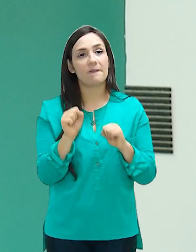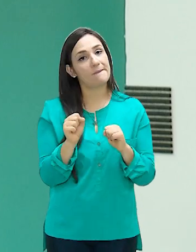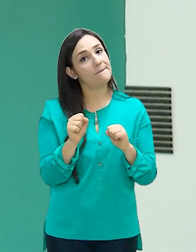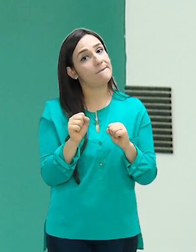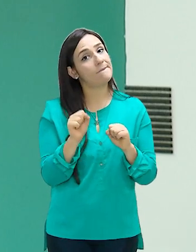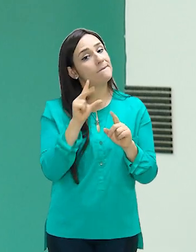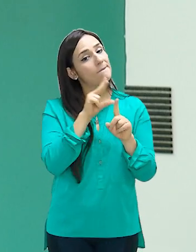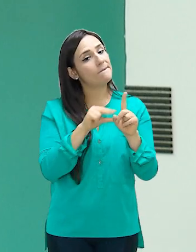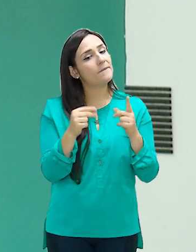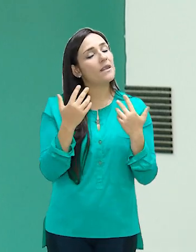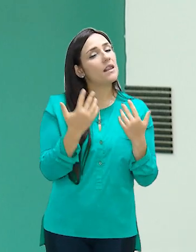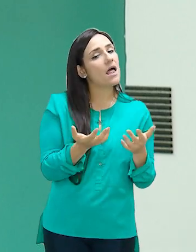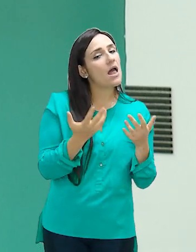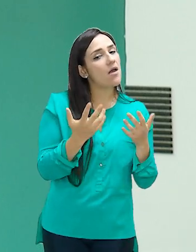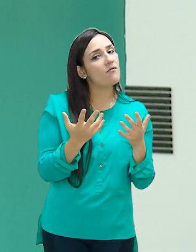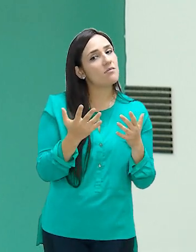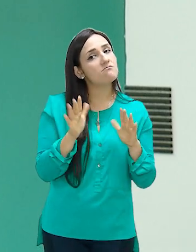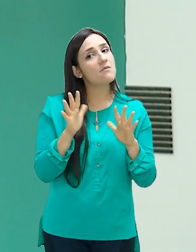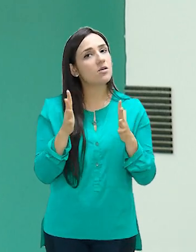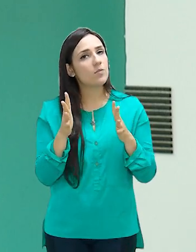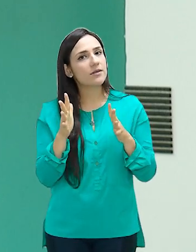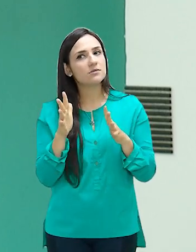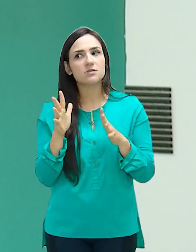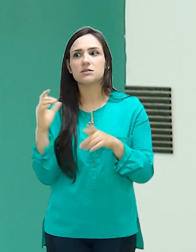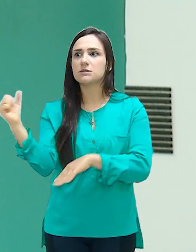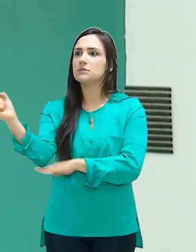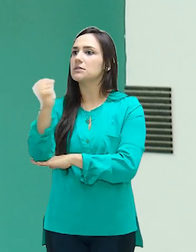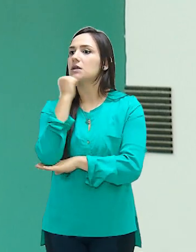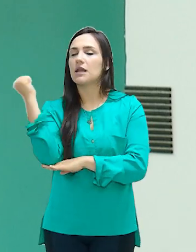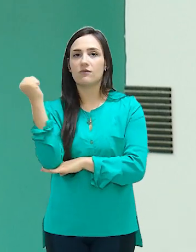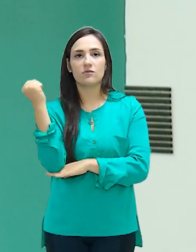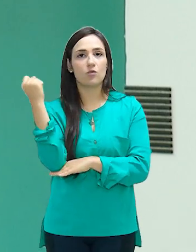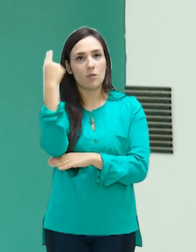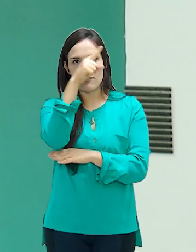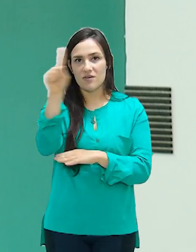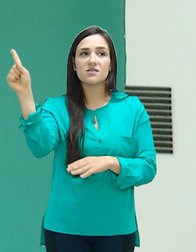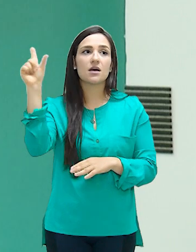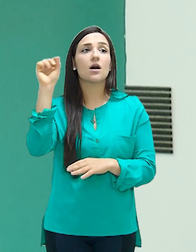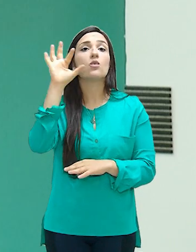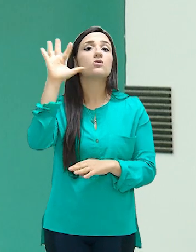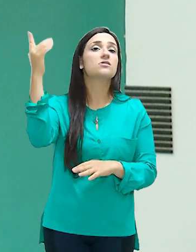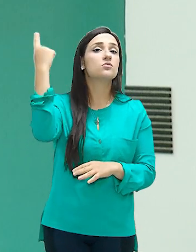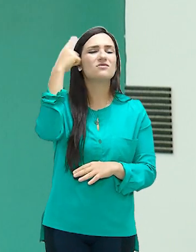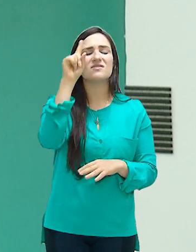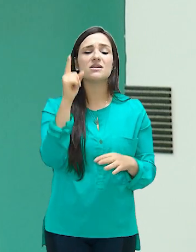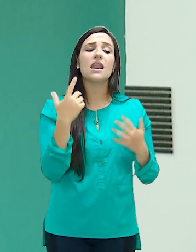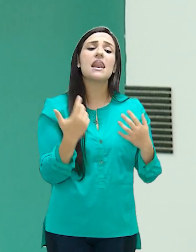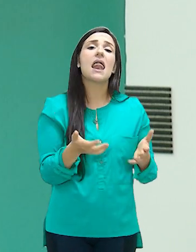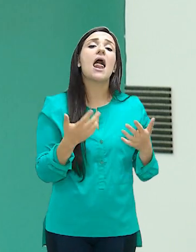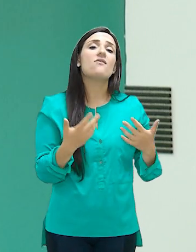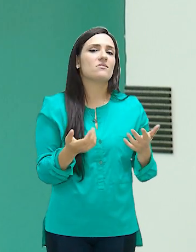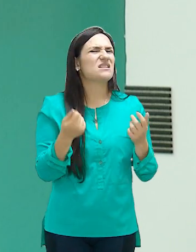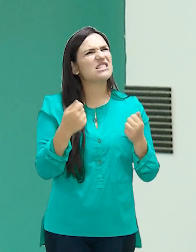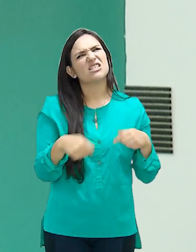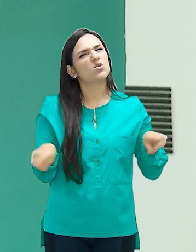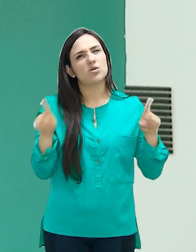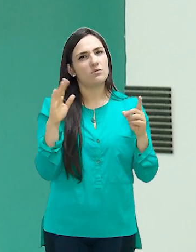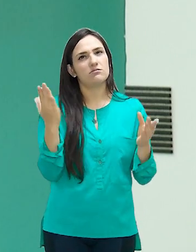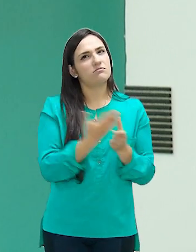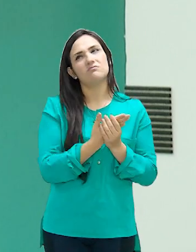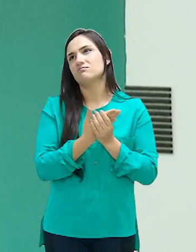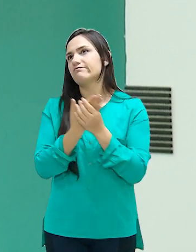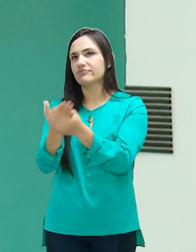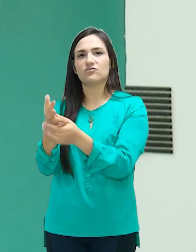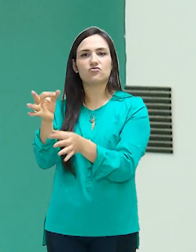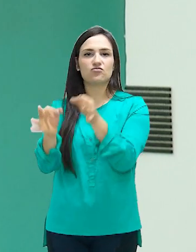leve, médio ou grave. Então, no escritório chegou um caso leve. Então, não foi necessário